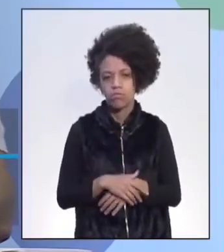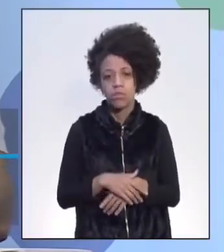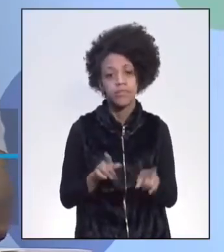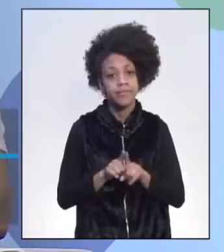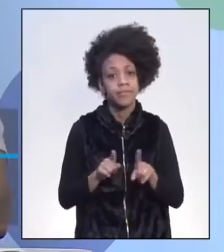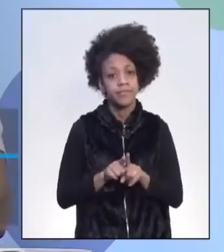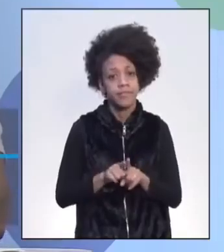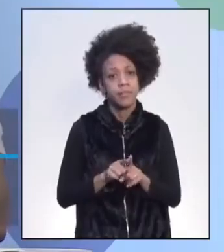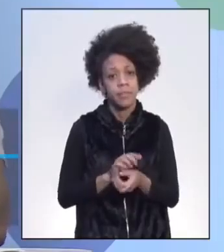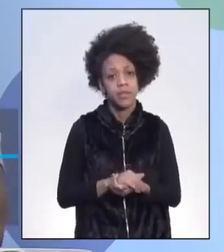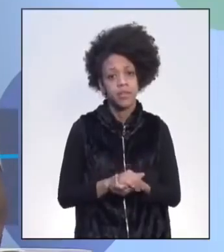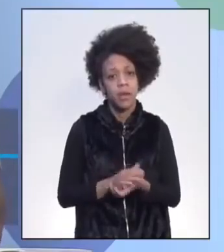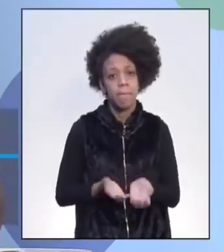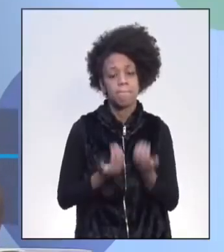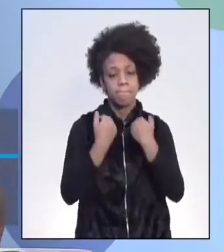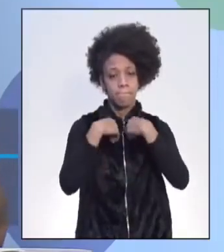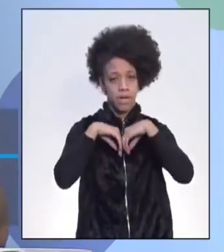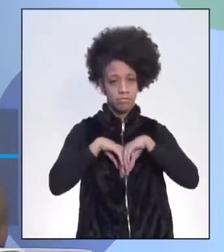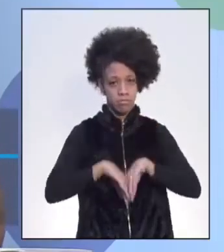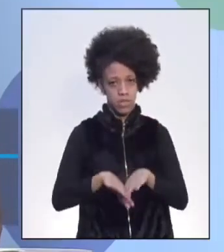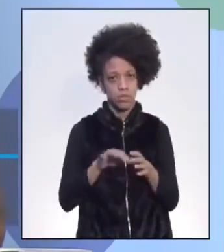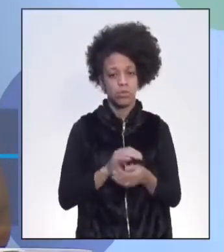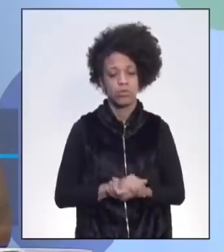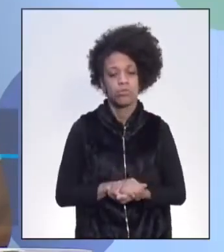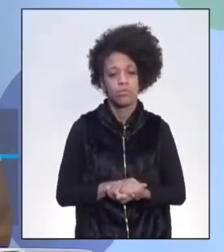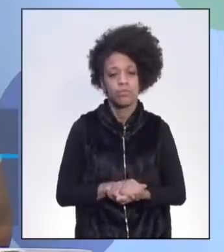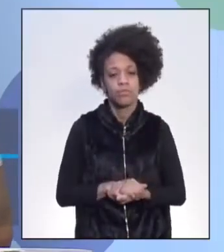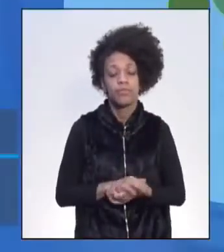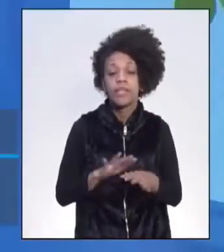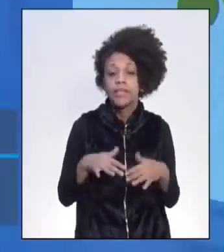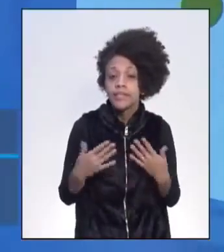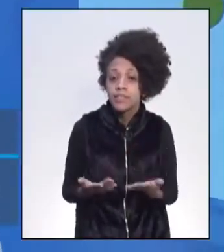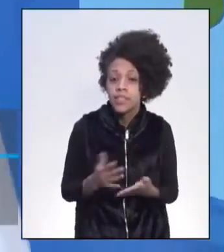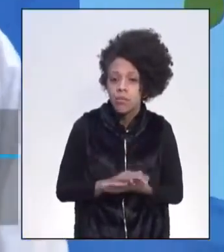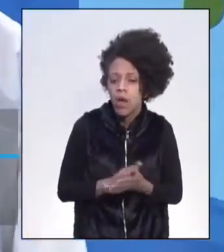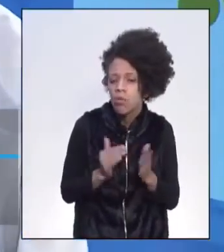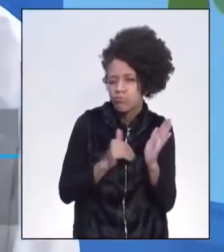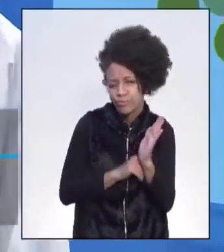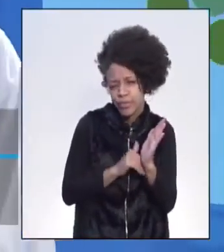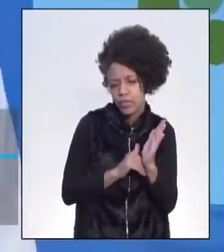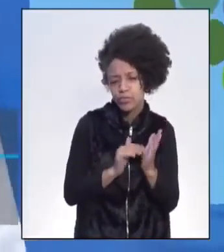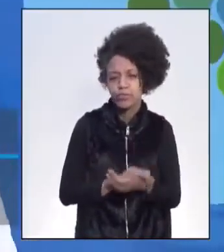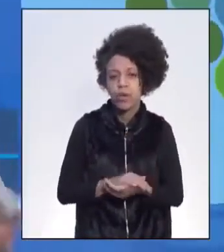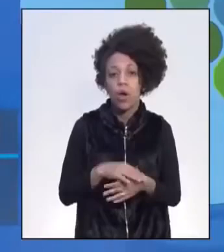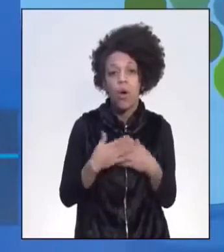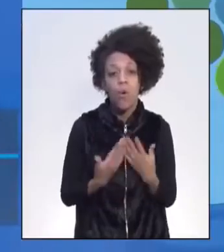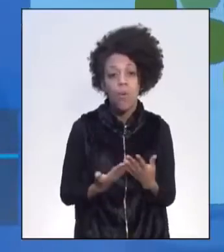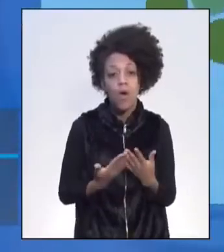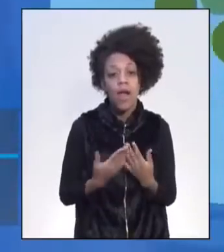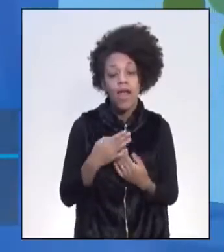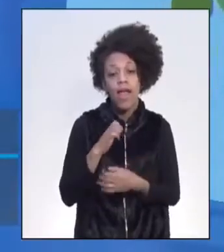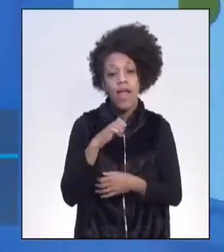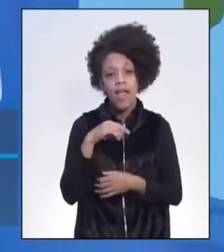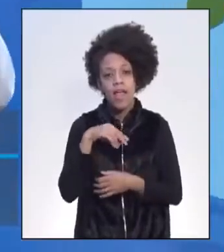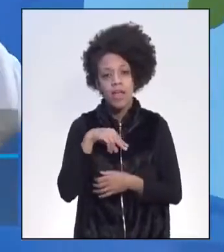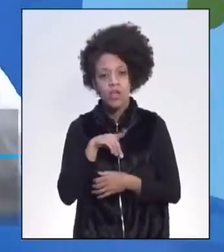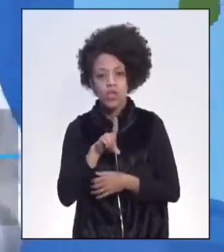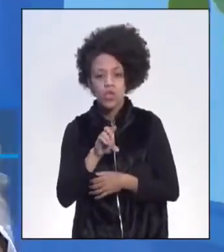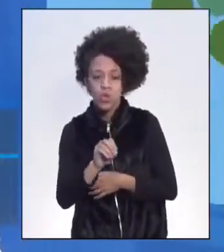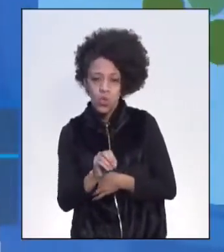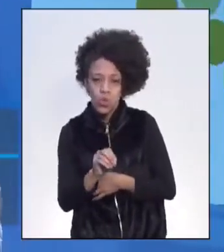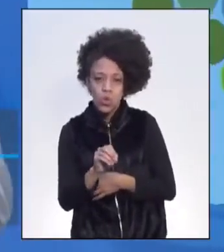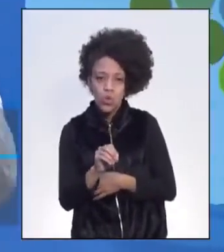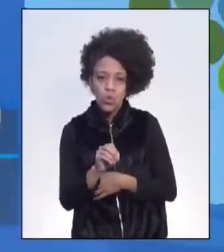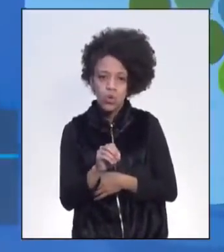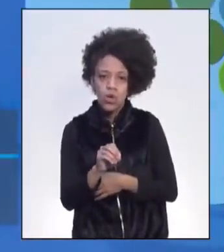também, joga para dentro do corpo. Isso. Então, gente, só um segredinho, né? Quando eu falo endo quer dizer para